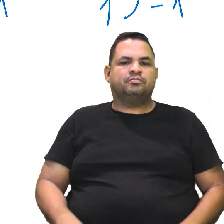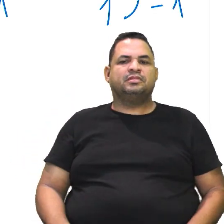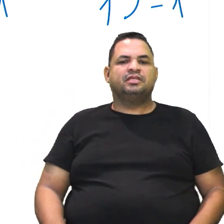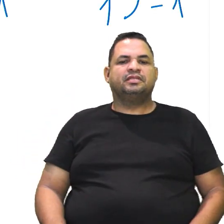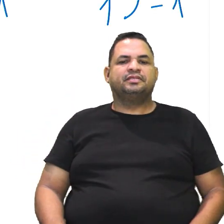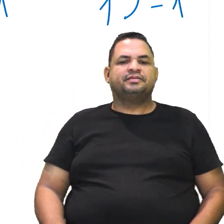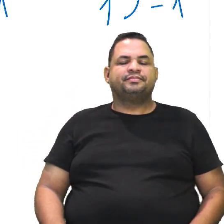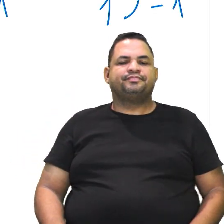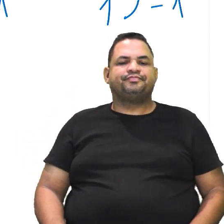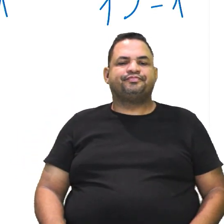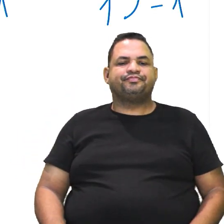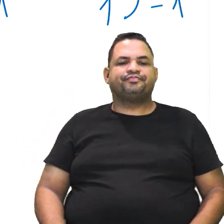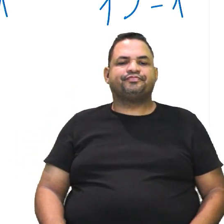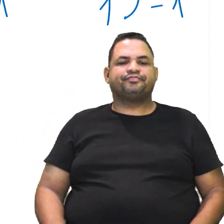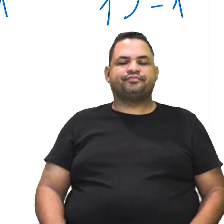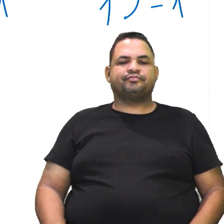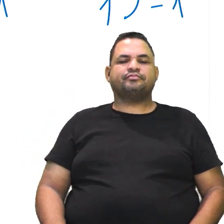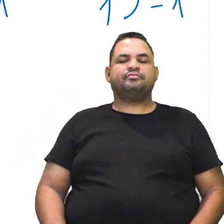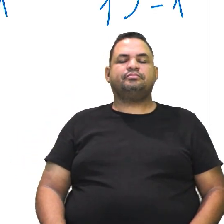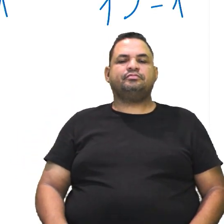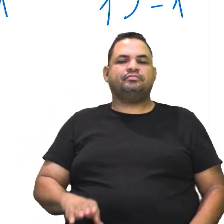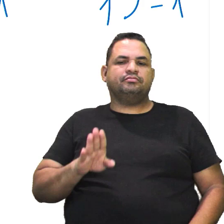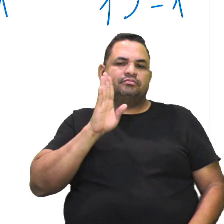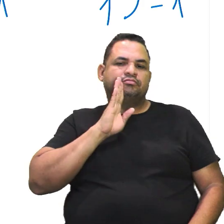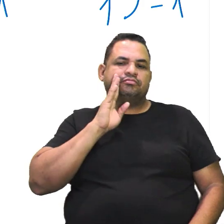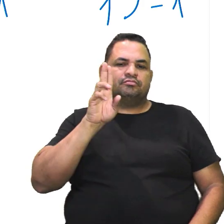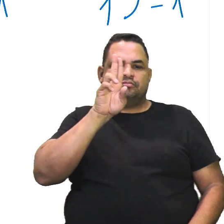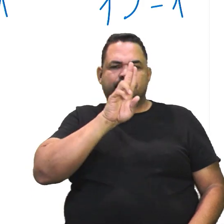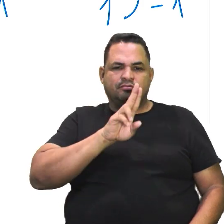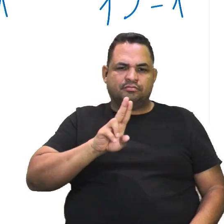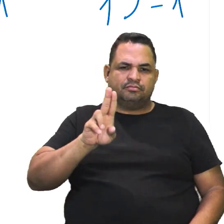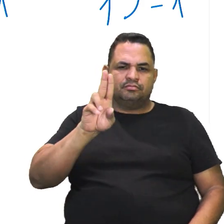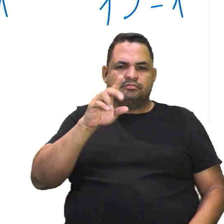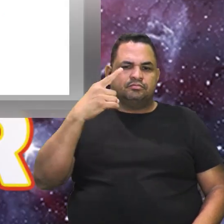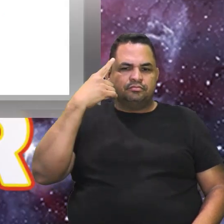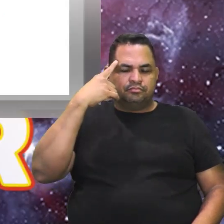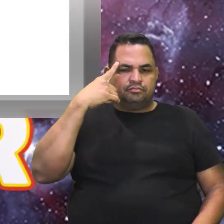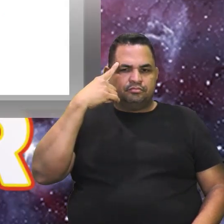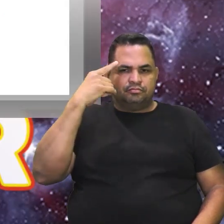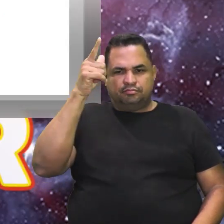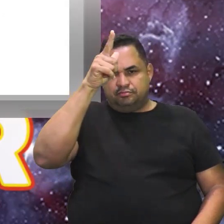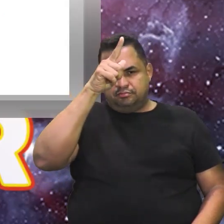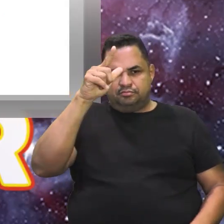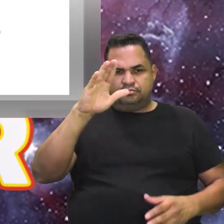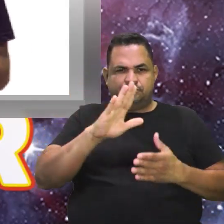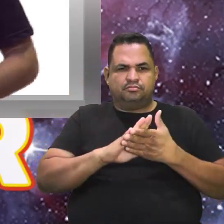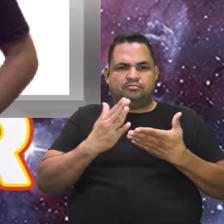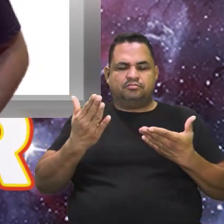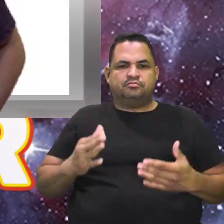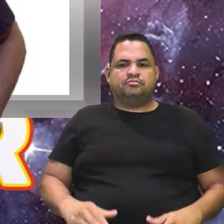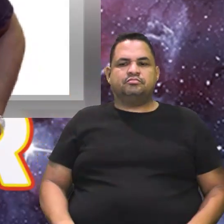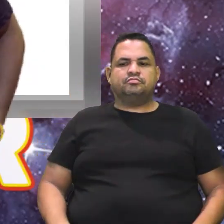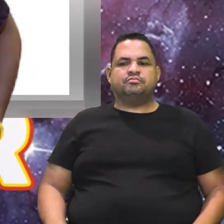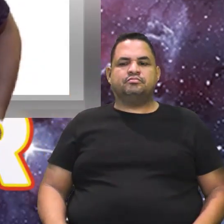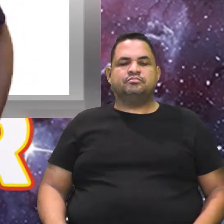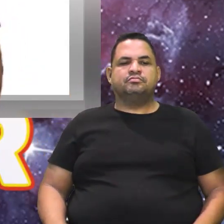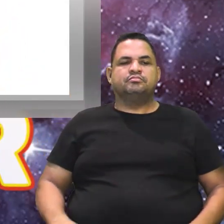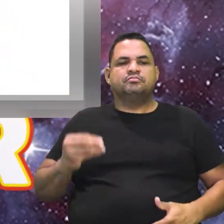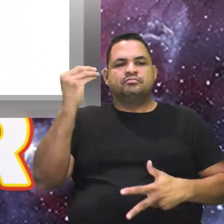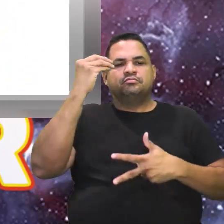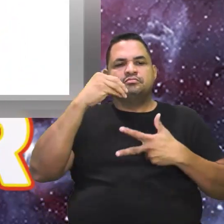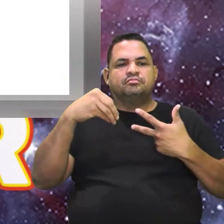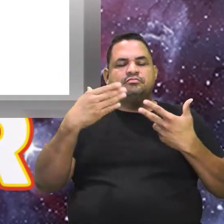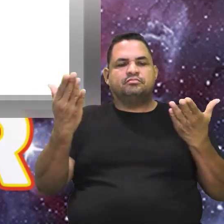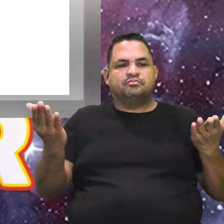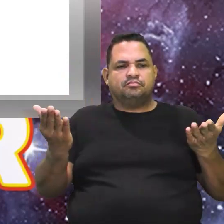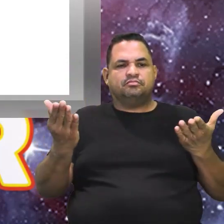aí, assim, bem bacana essa, né? Apenas usando o raciocínio lógico se vai longe, gente. E o Enem